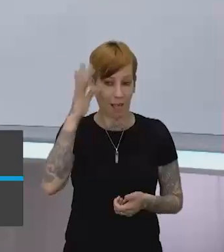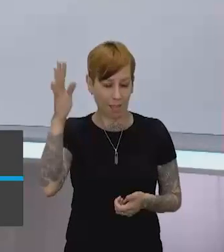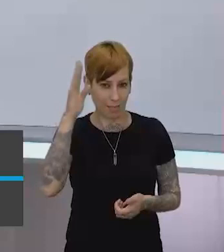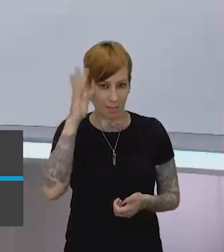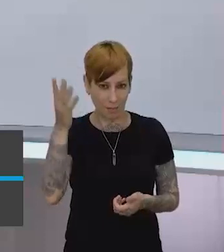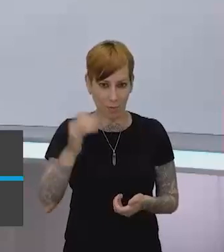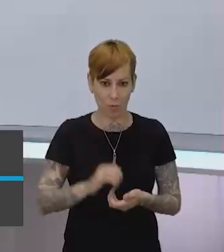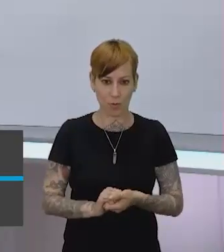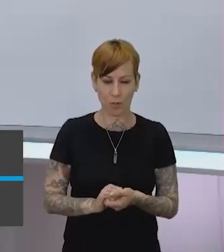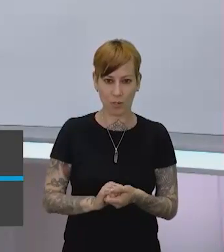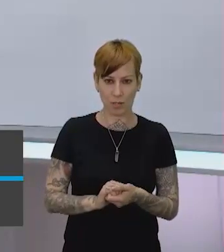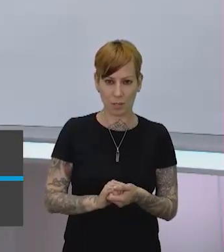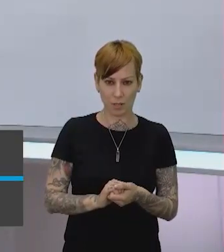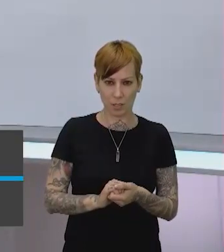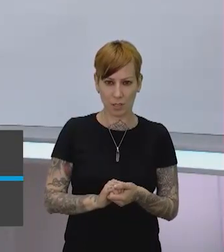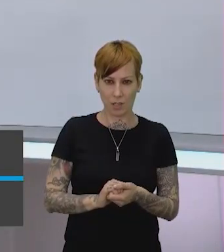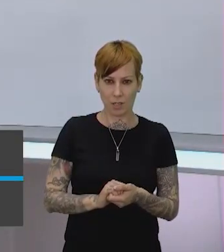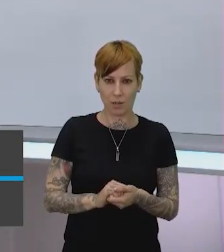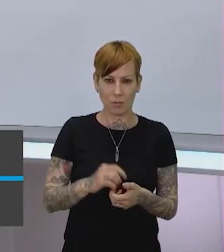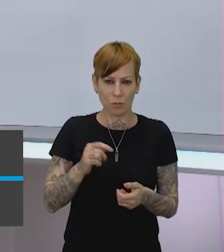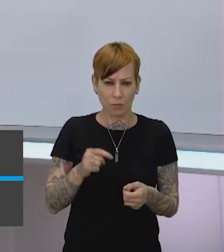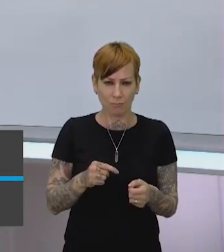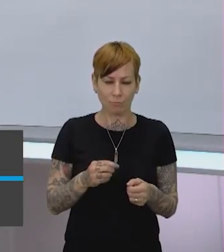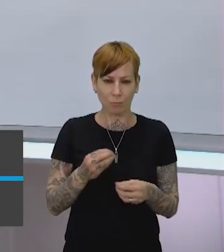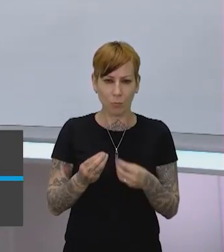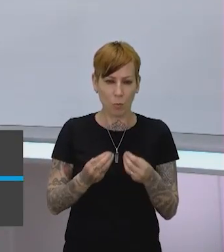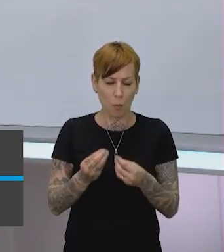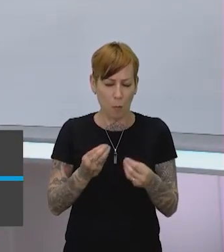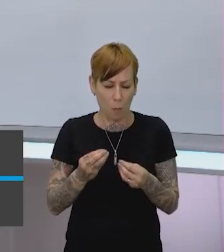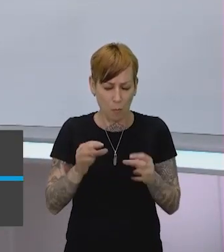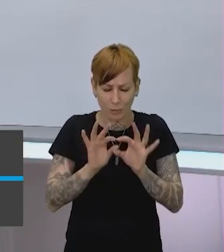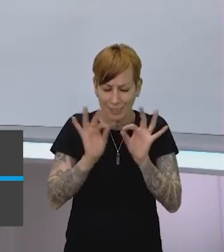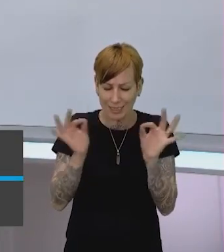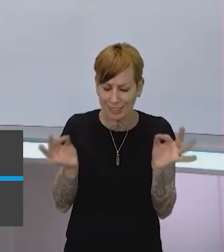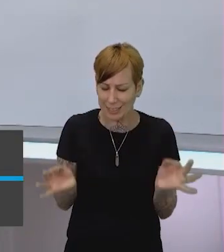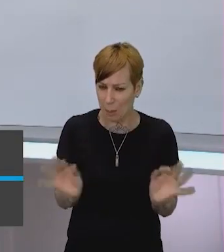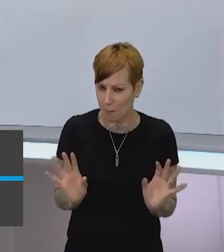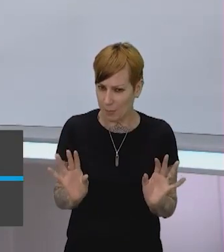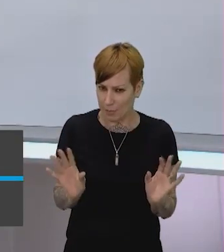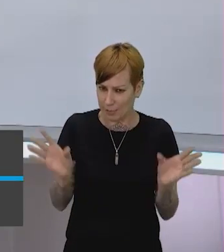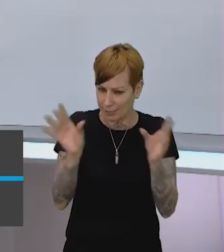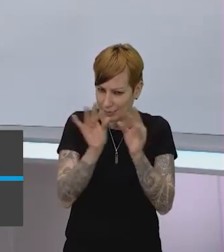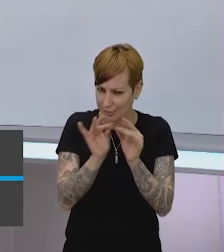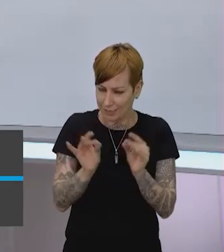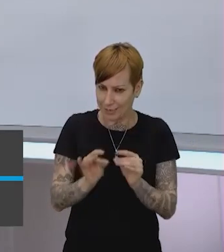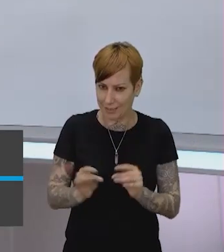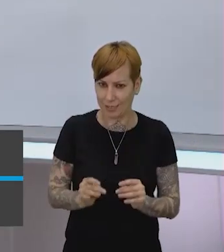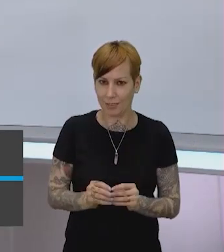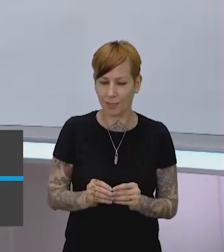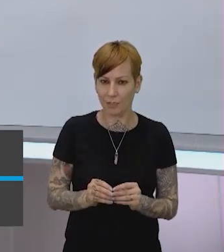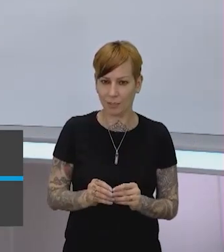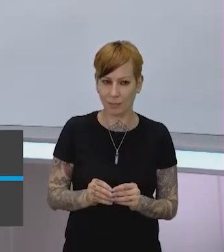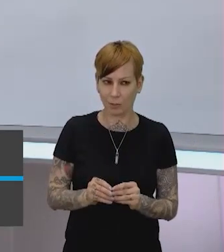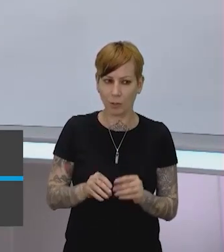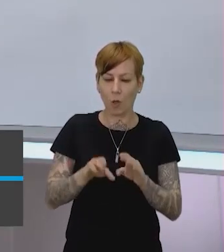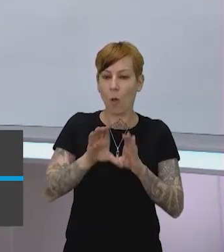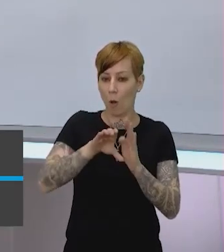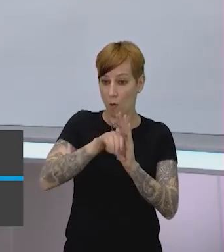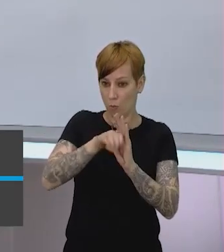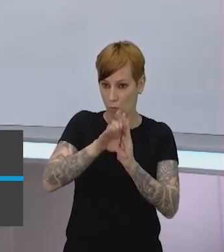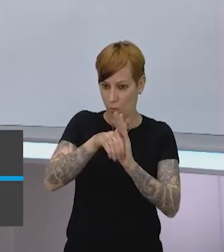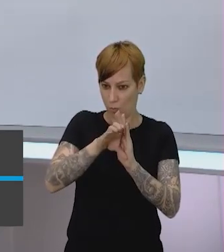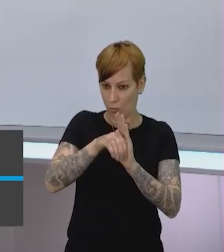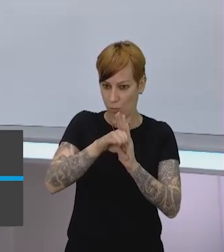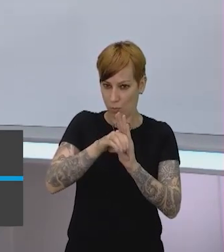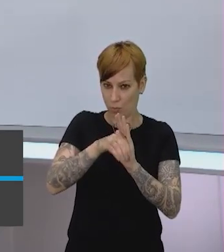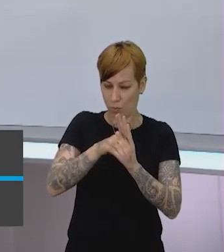dele de uma forma, vamos ver assim, mais simples possível, tá? Então, ele tem um conceito que se chama técnica. O